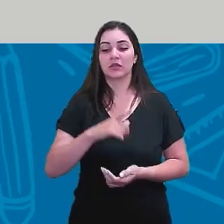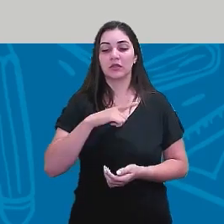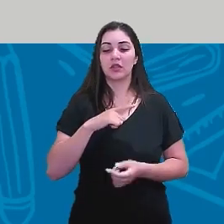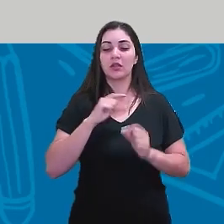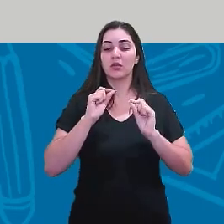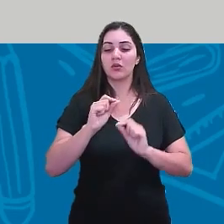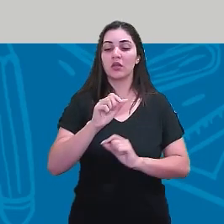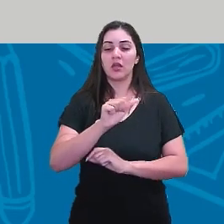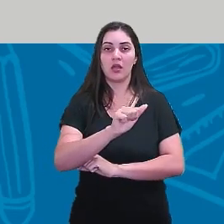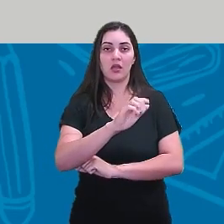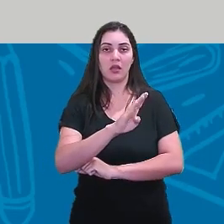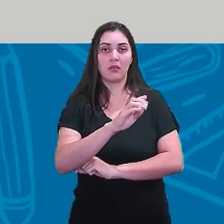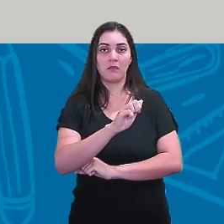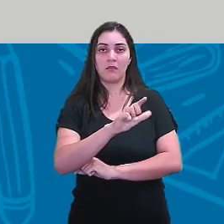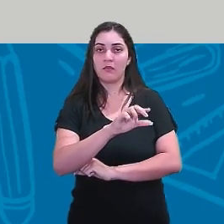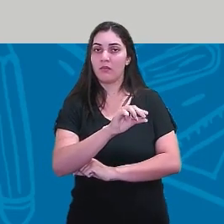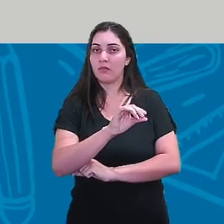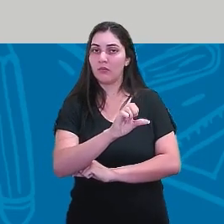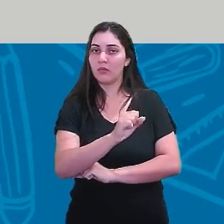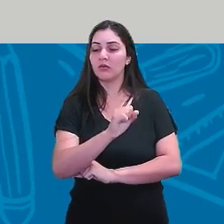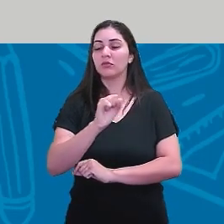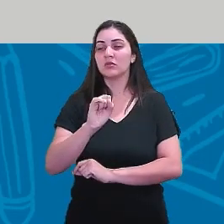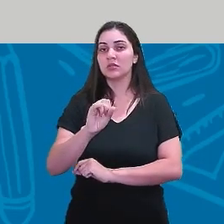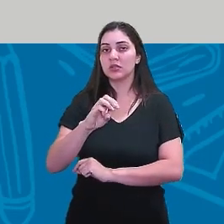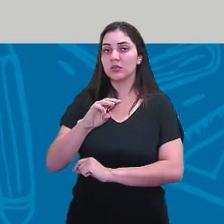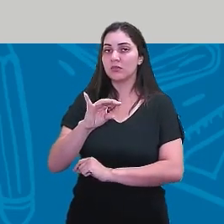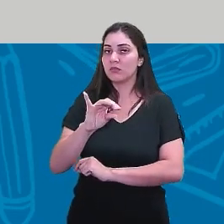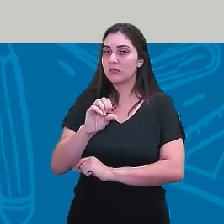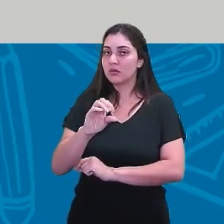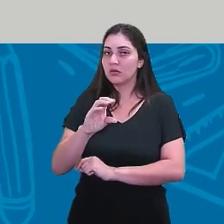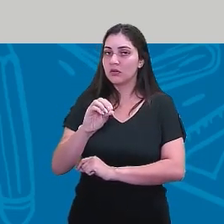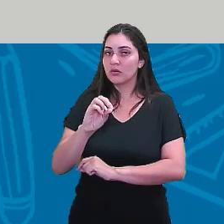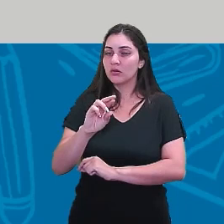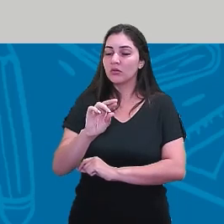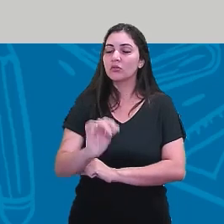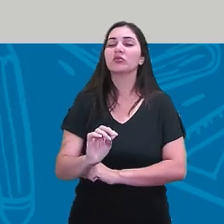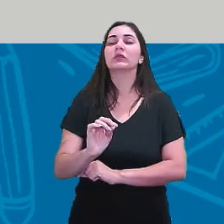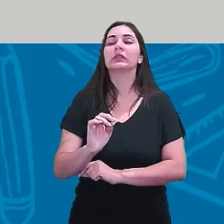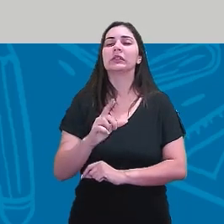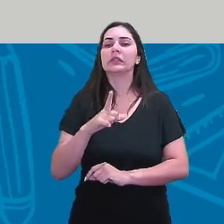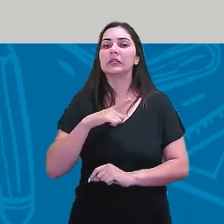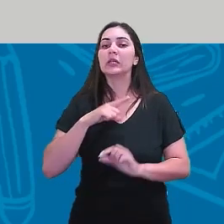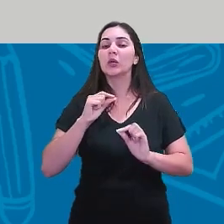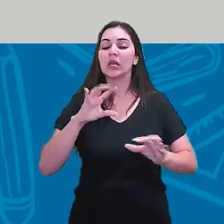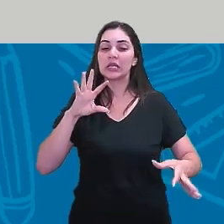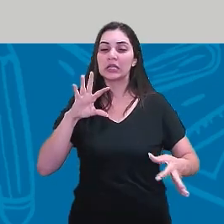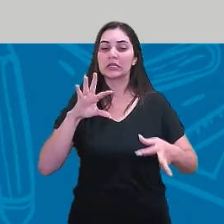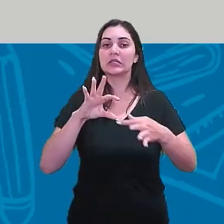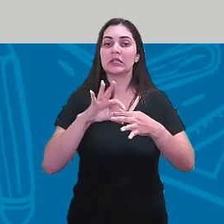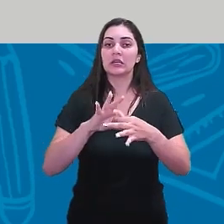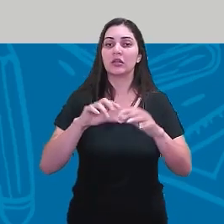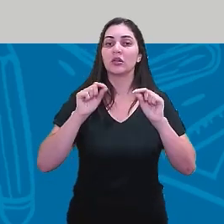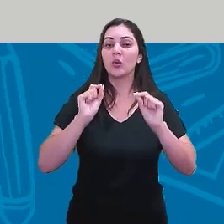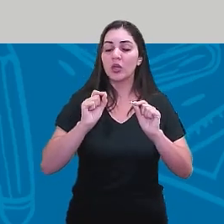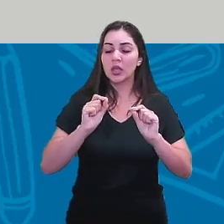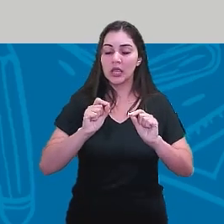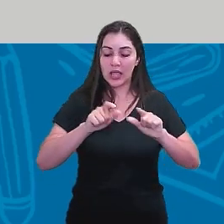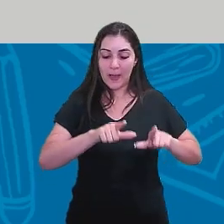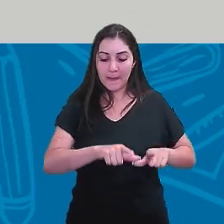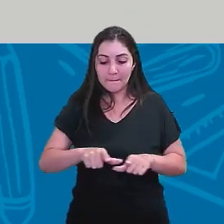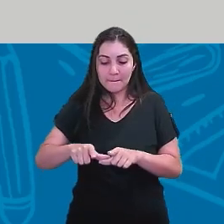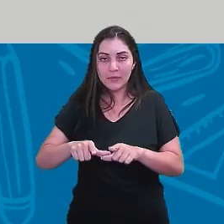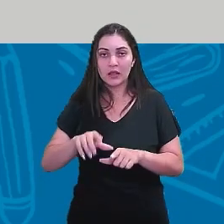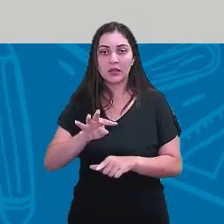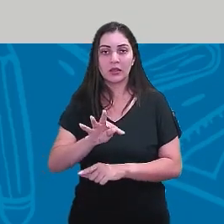abalos sísmicos, estão diretamente ligados à dinâmica tectônica, ou seja, está ligadinho ao tectonismo que a gente